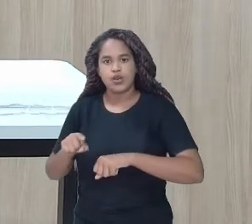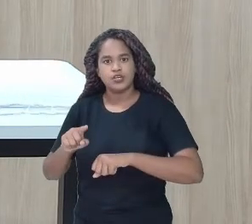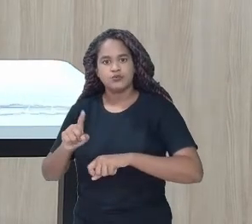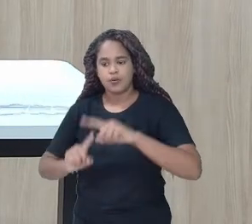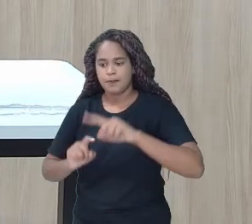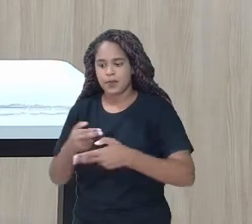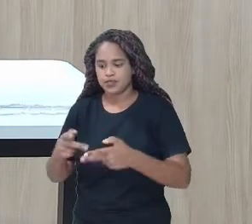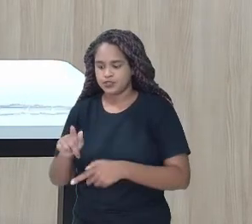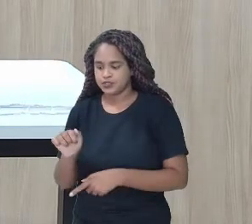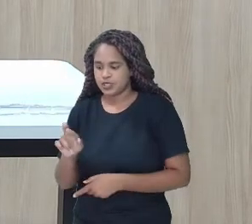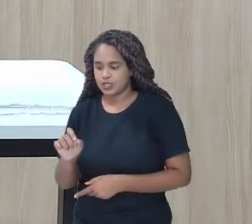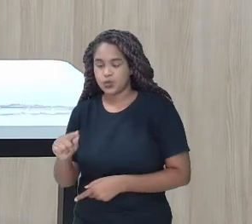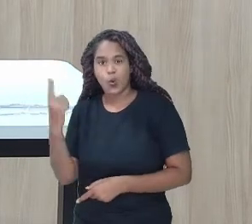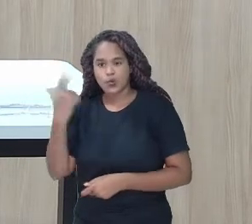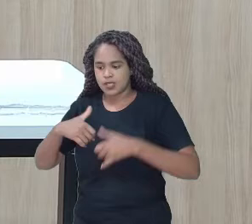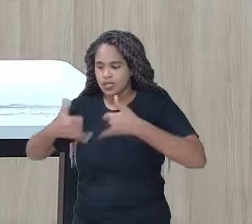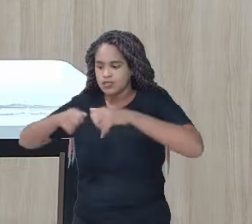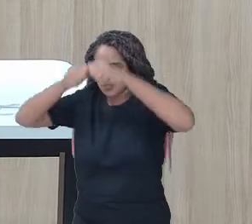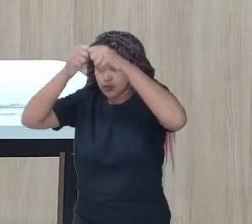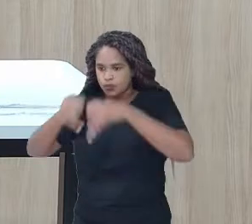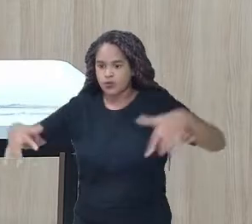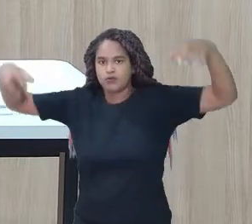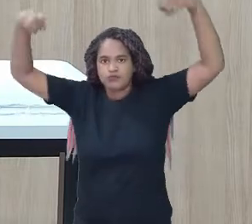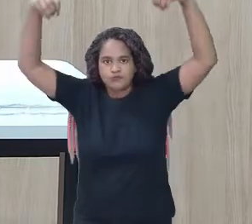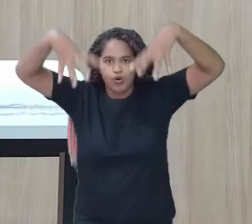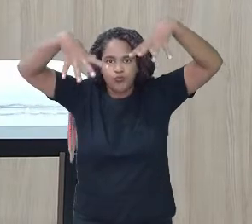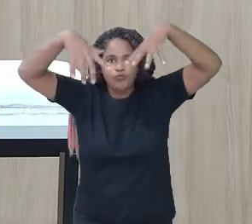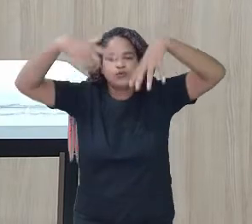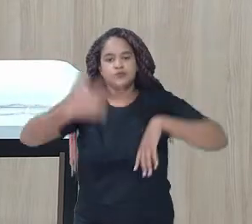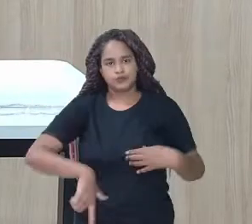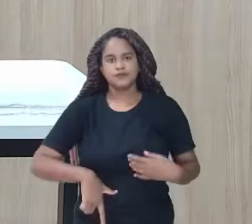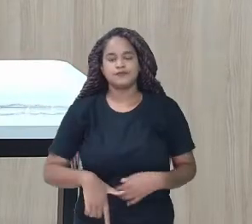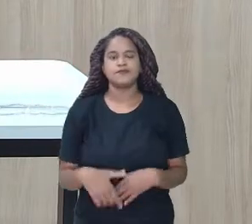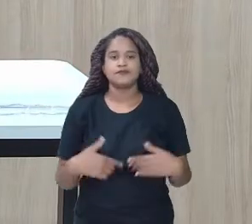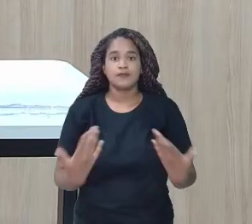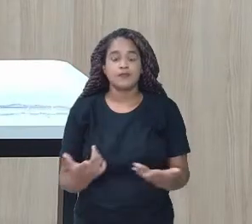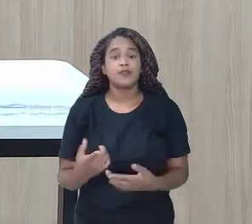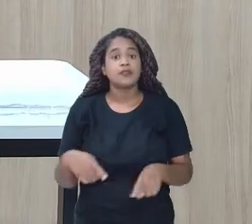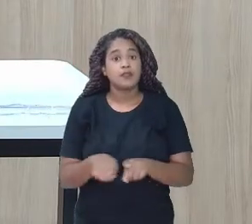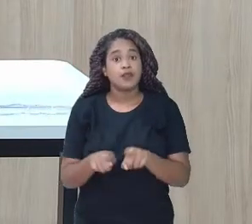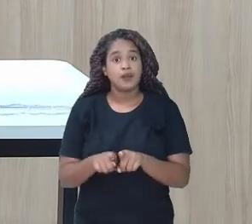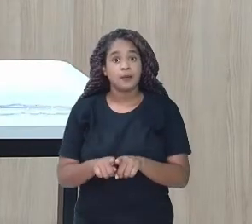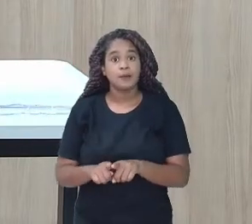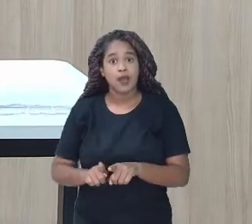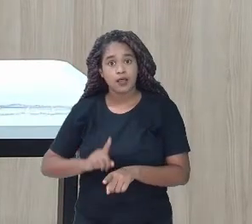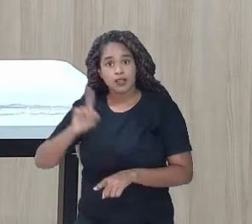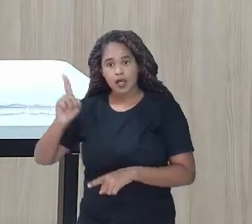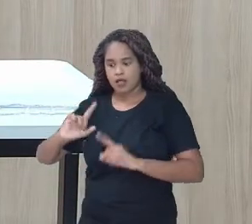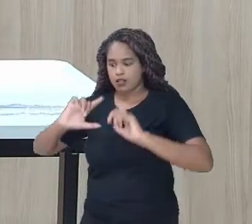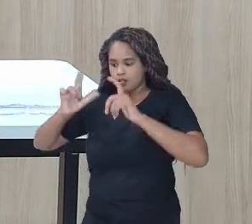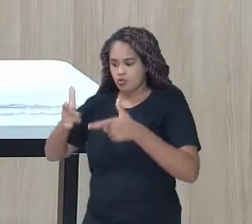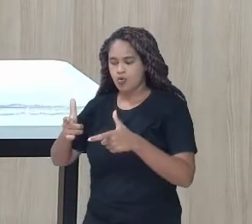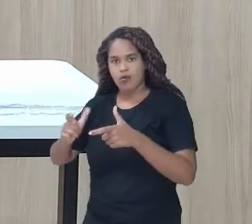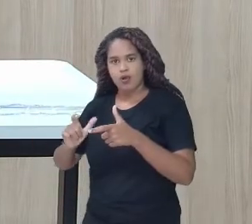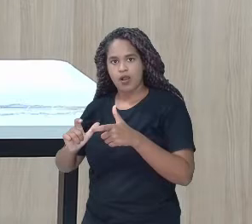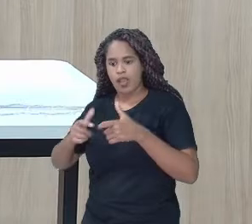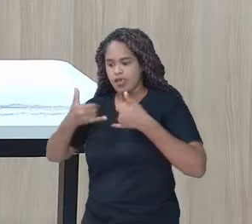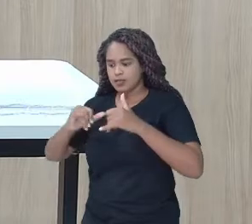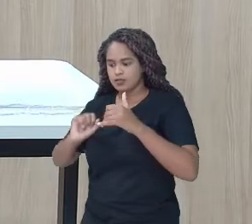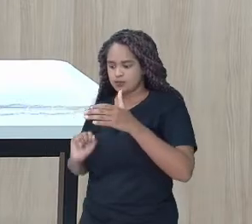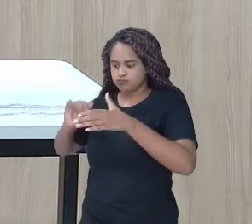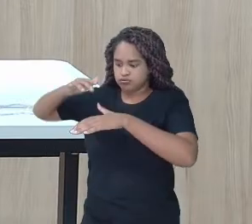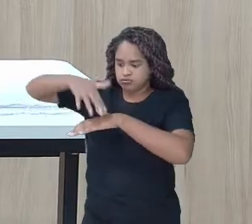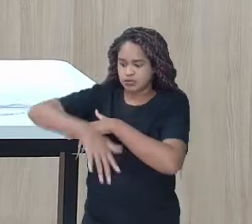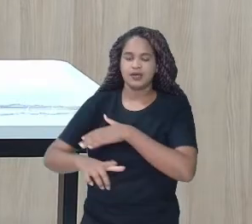transformando a energia e gerando. Nas hidrelétricas que nós vimos, tem os geradores também de energia. E assim é como